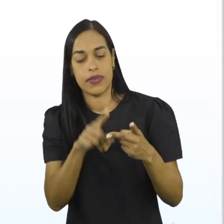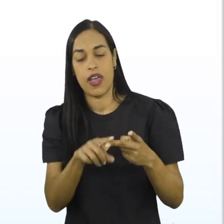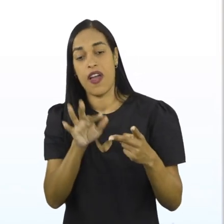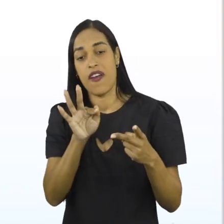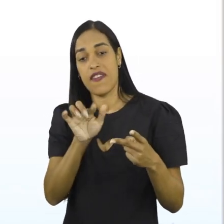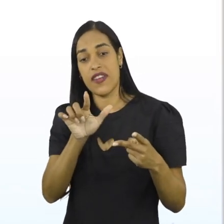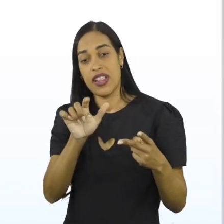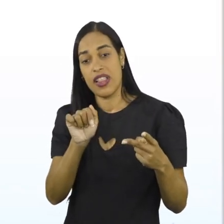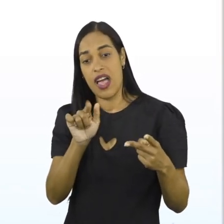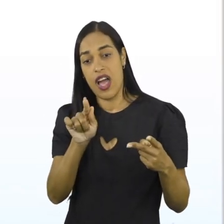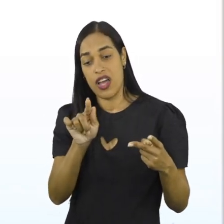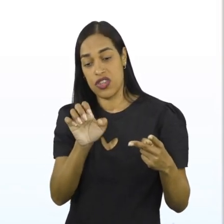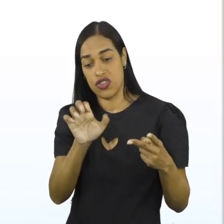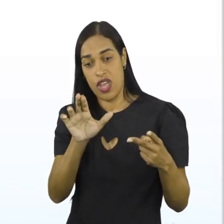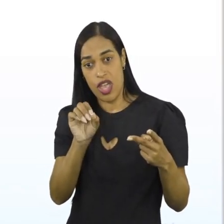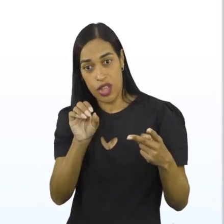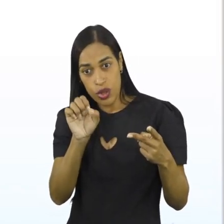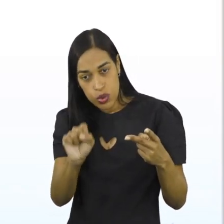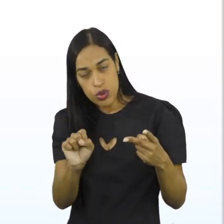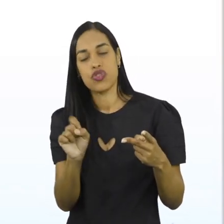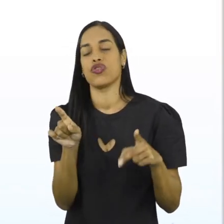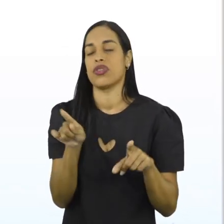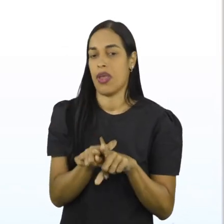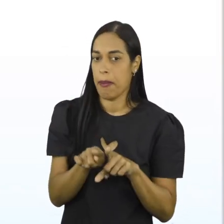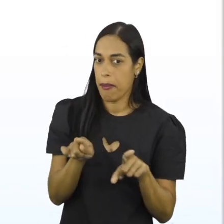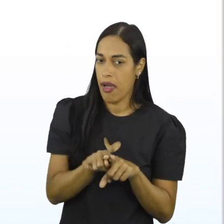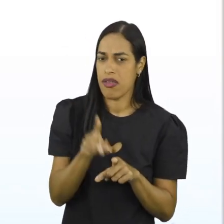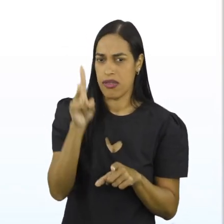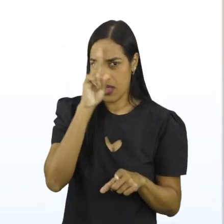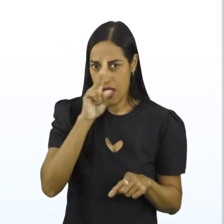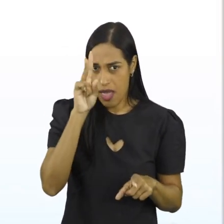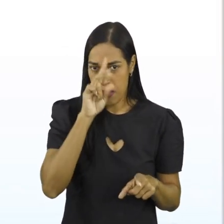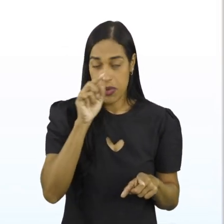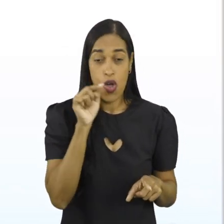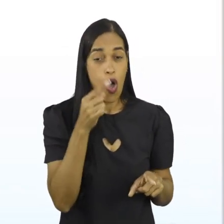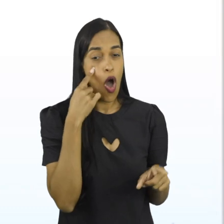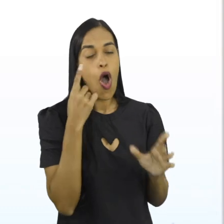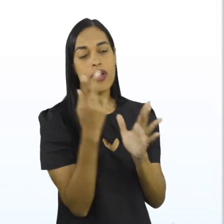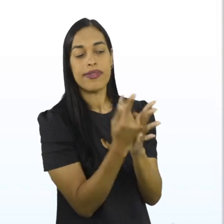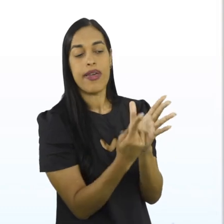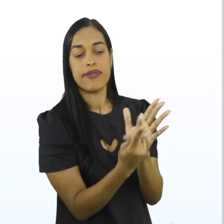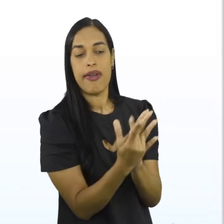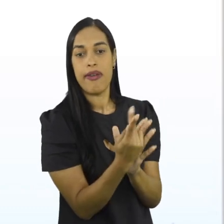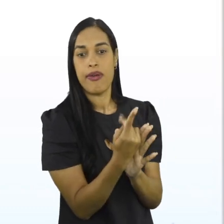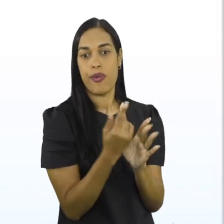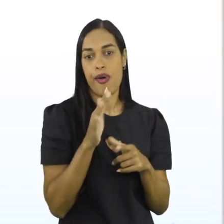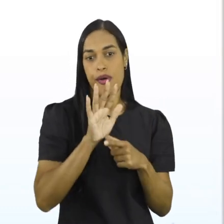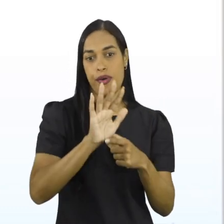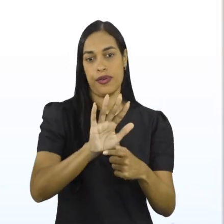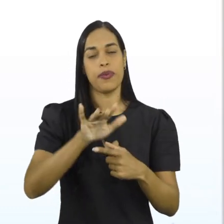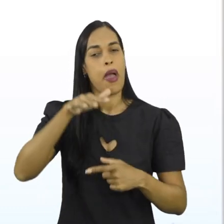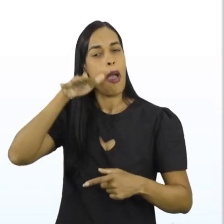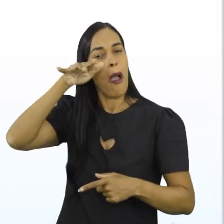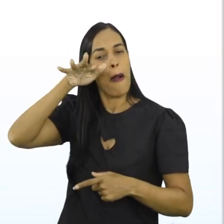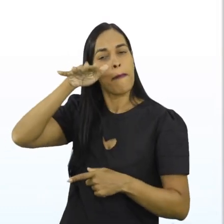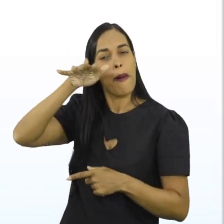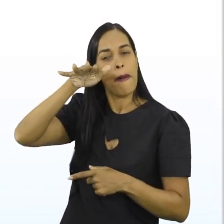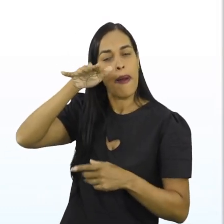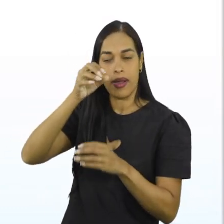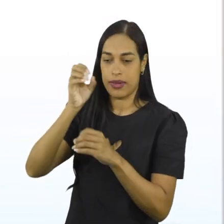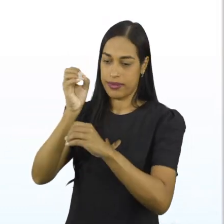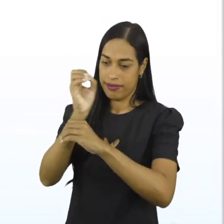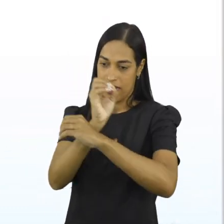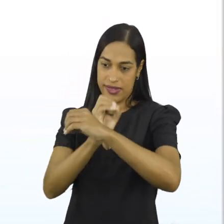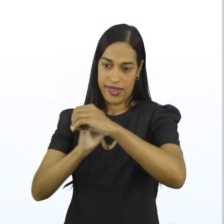Eu vou ter a formação dos cílios e flagelos. Lembrem que os cílios, ó, é exatamente aqueles cabelinhos que aparecem na célula. Você vai